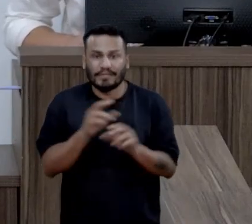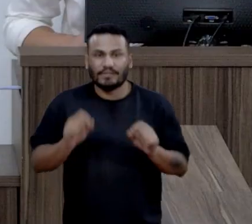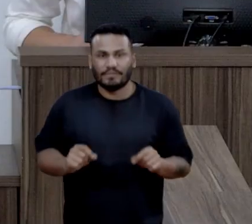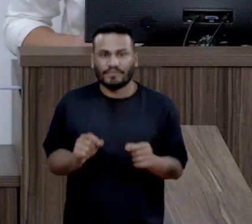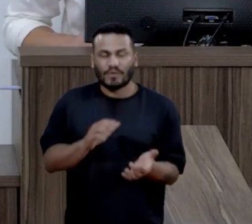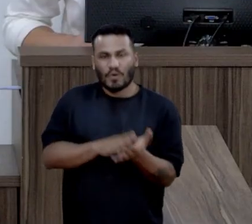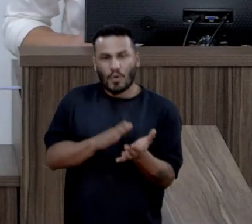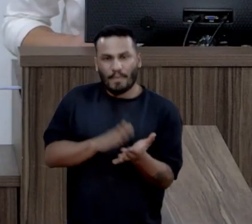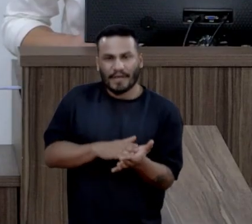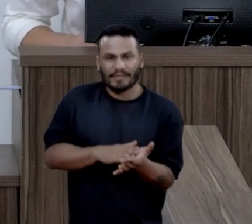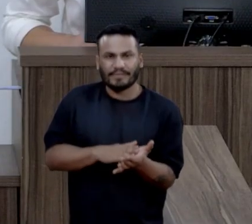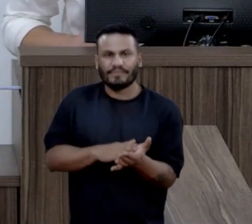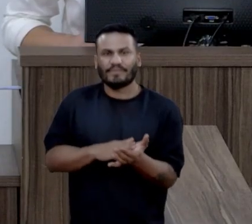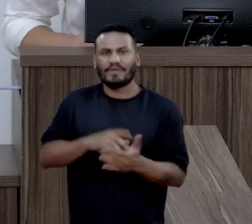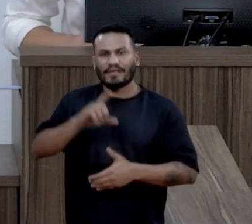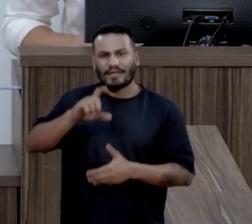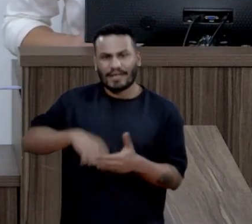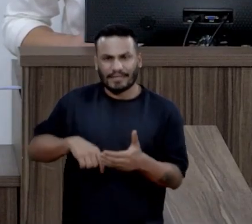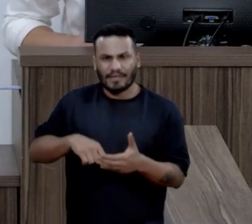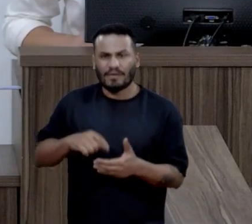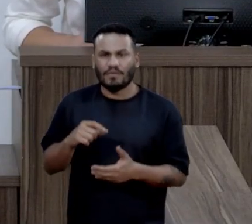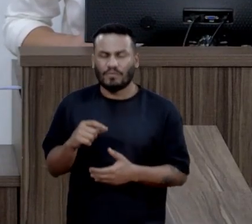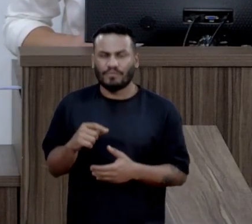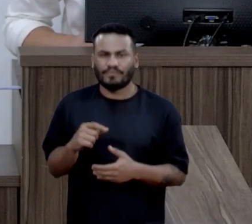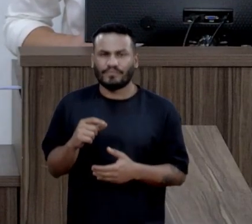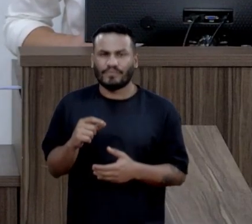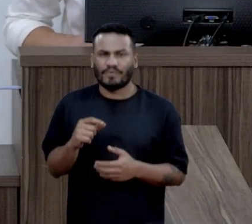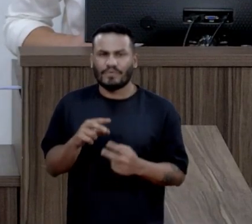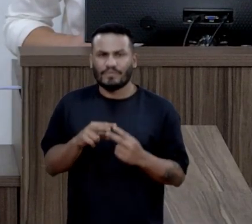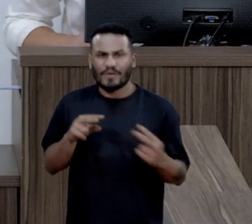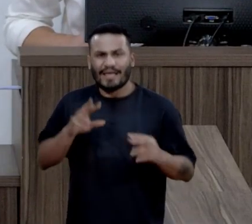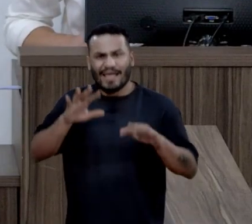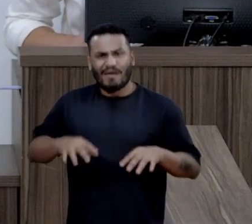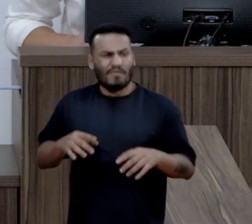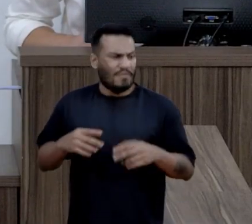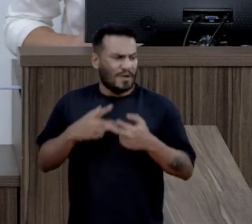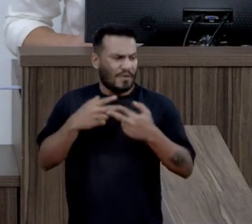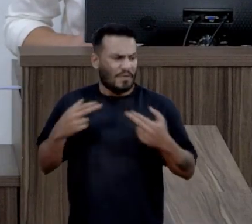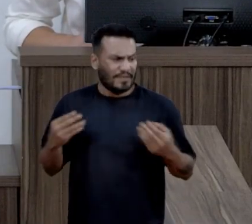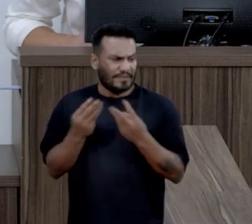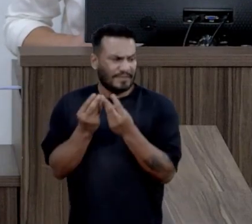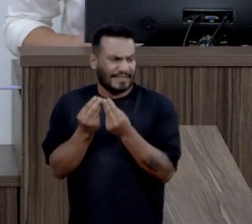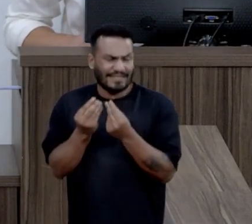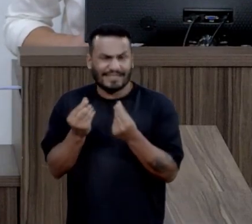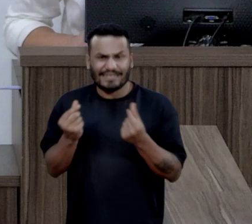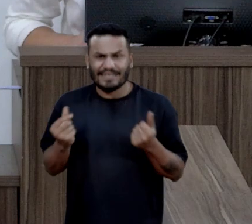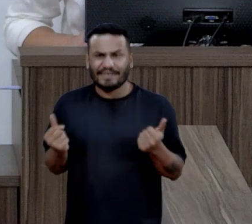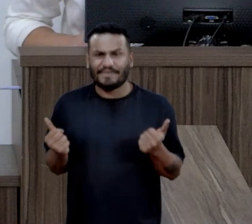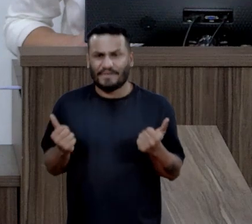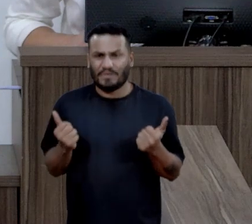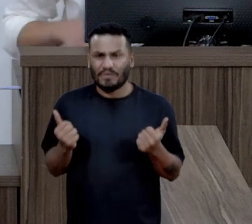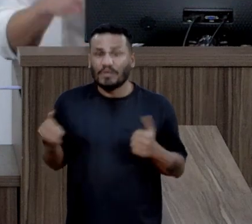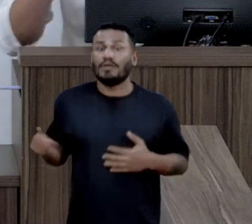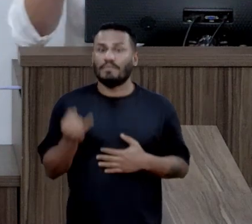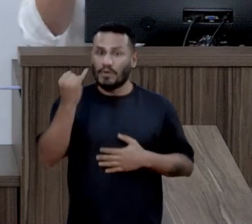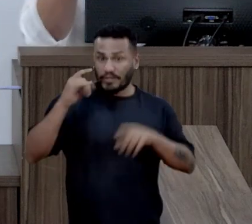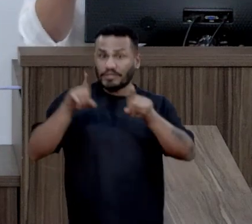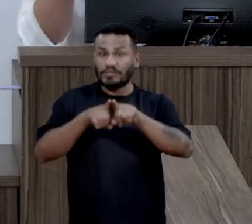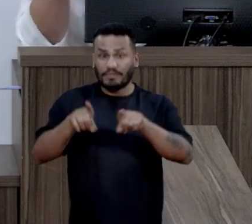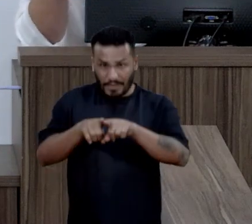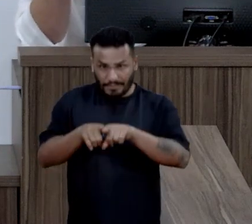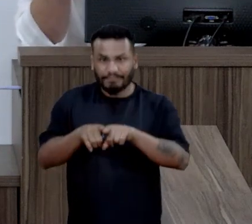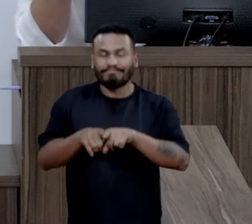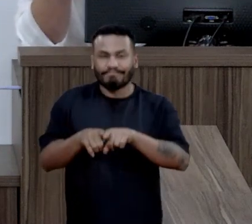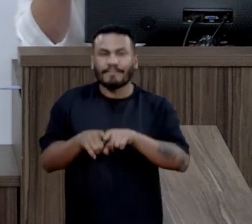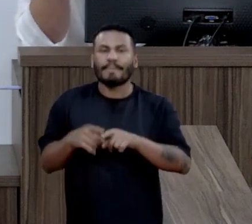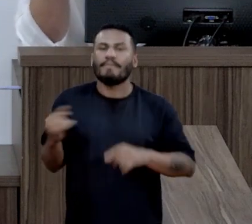à cobrança eletrônica, que esse é um ponto bastante sensível, muito importante, tão